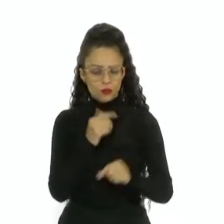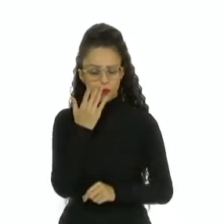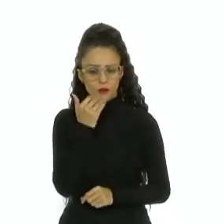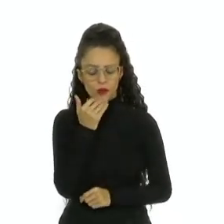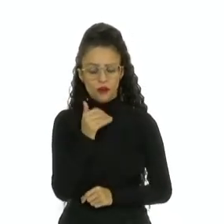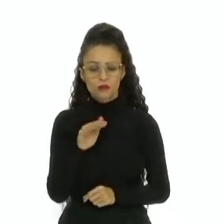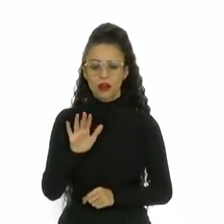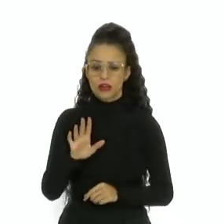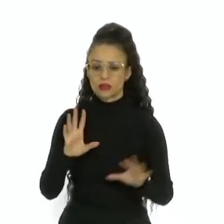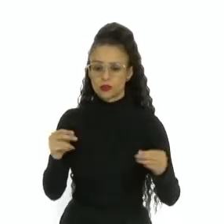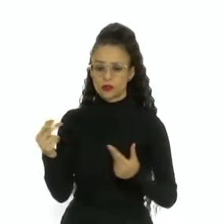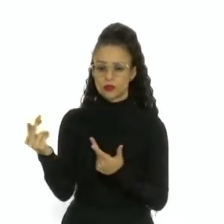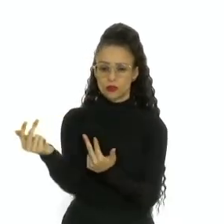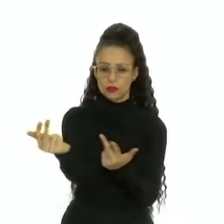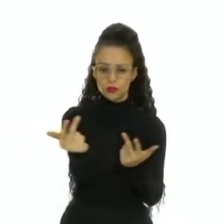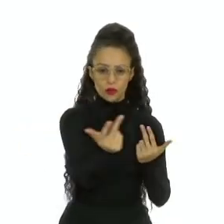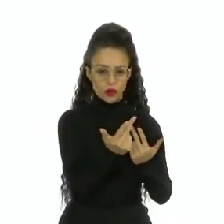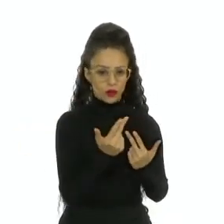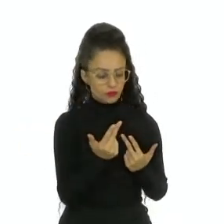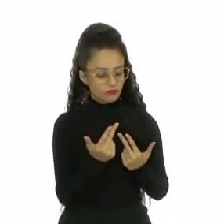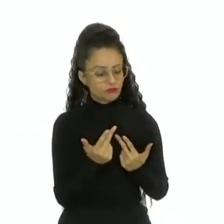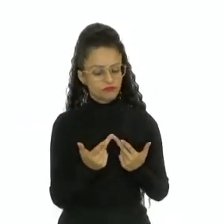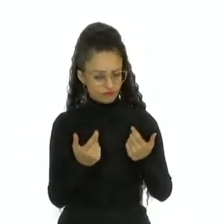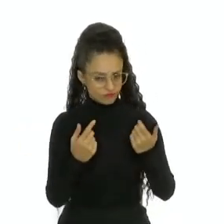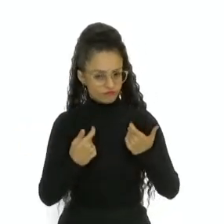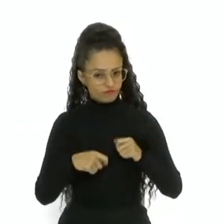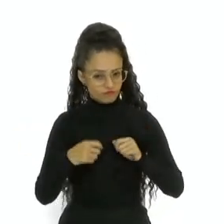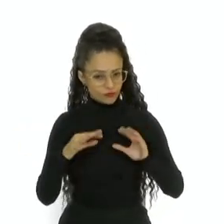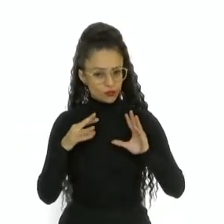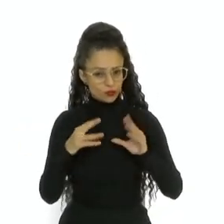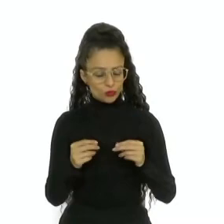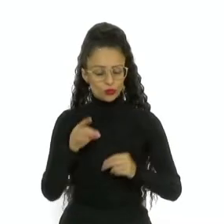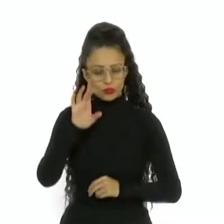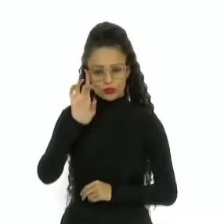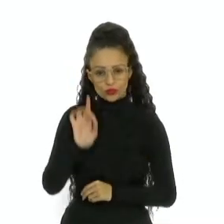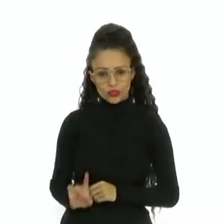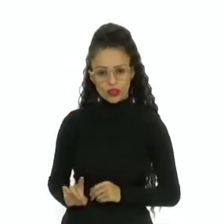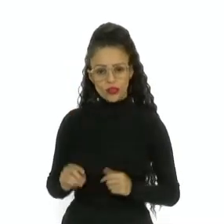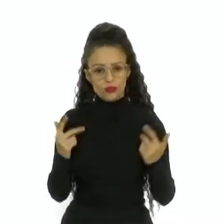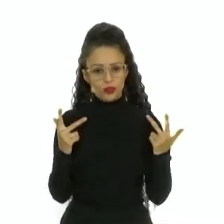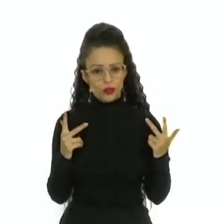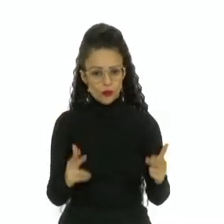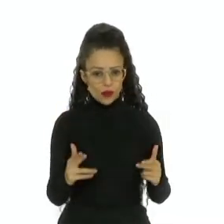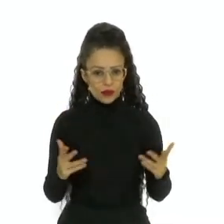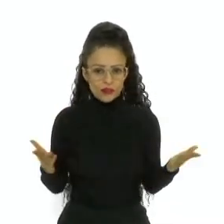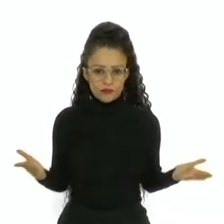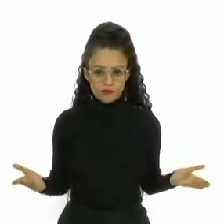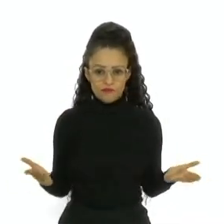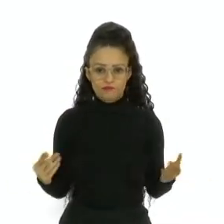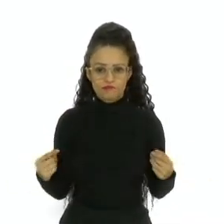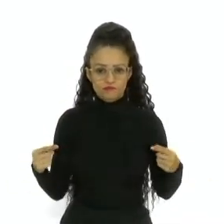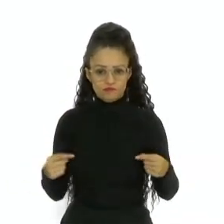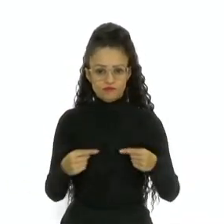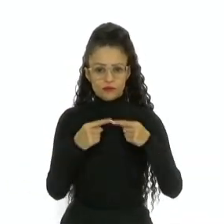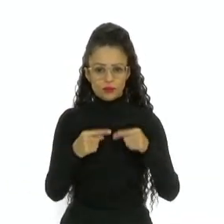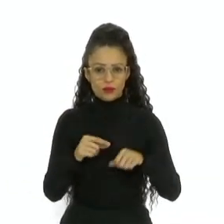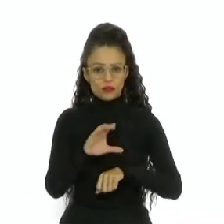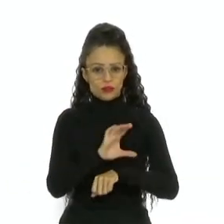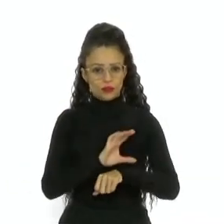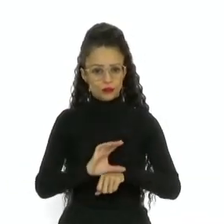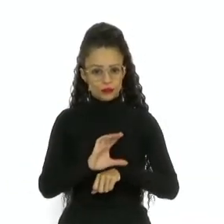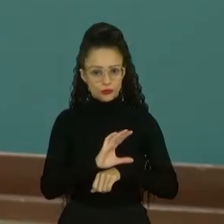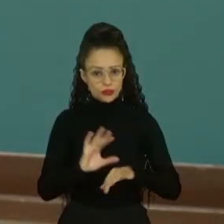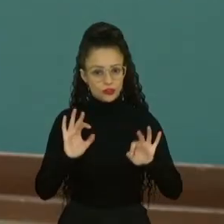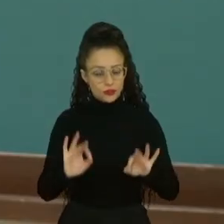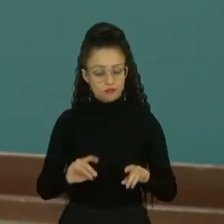todos são iguais, pelo menos deveriam ter, né, os mesmos direitos, as mesmas condições, segundo rege a nossa Constituição,